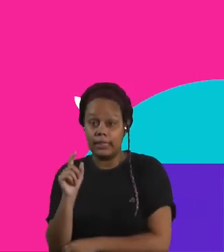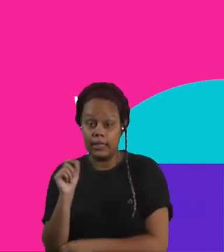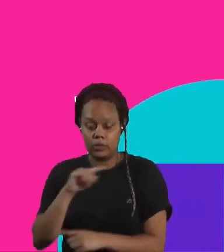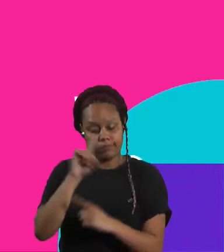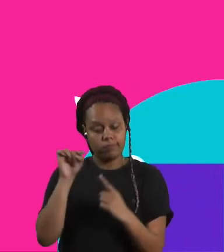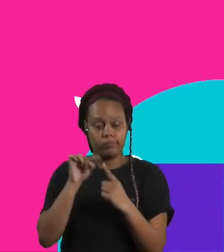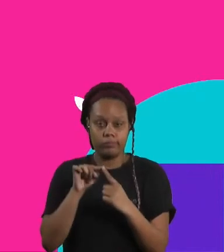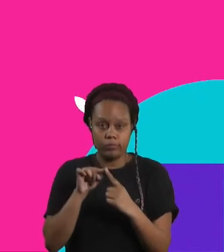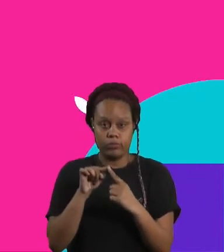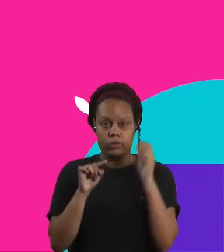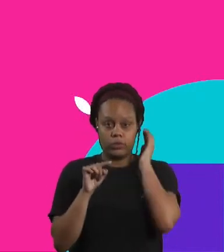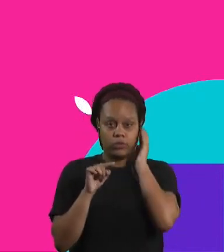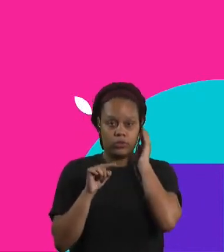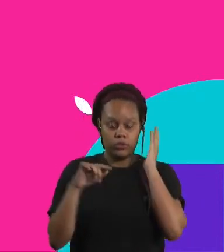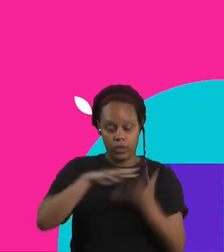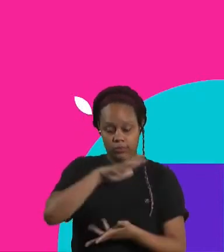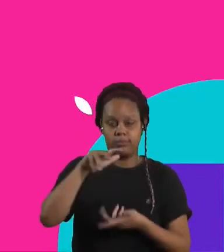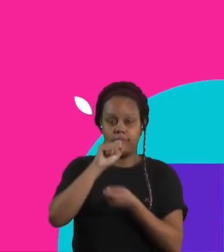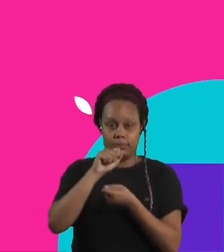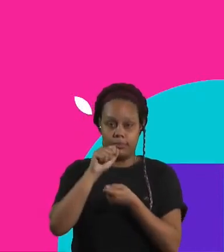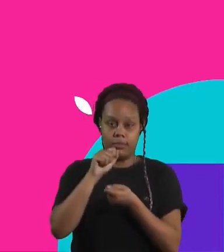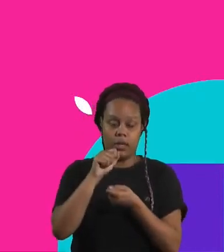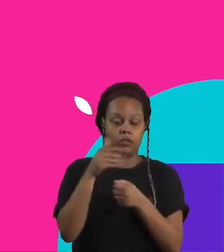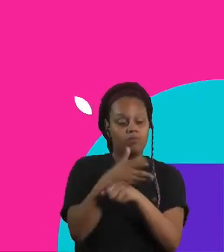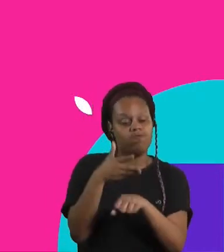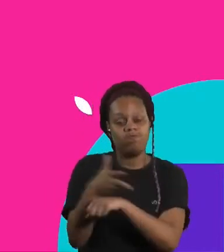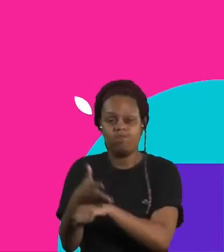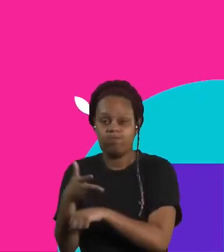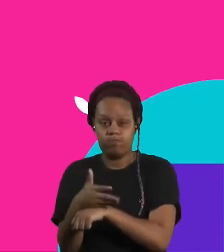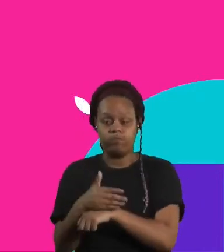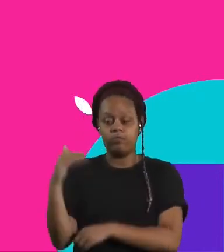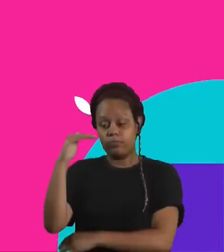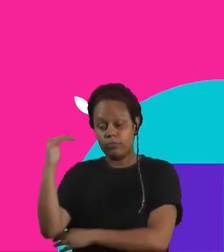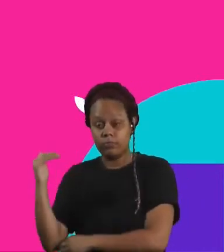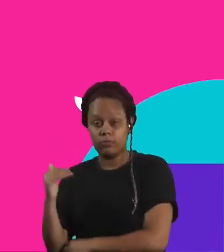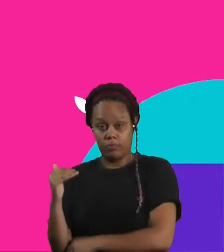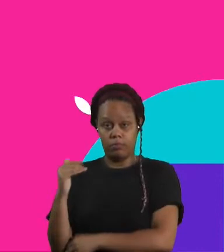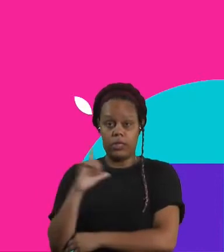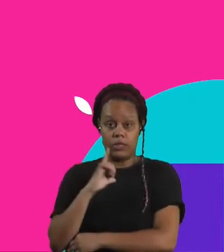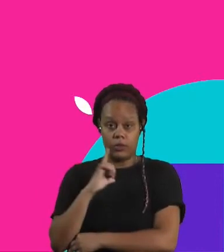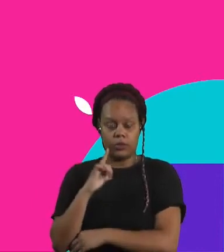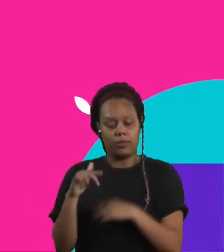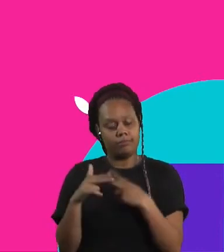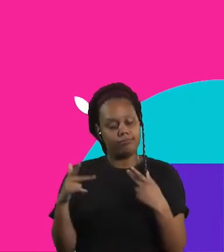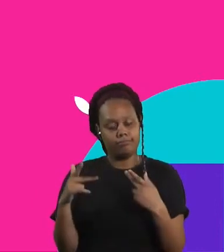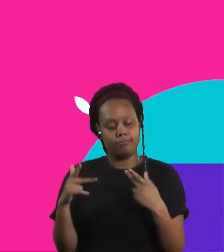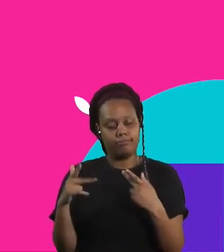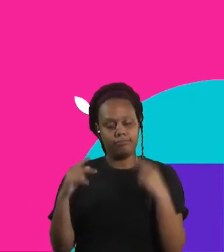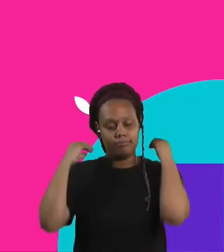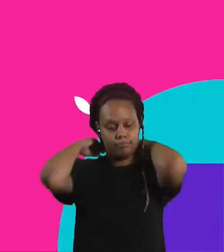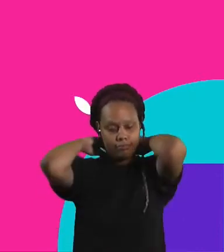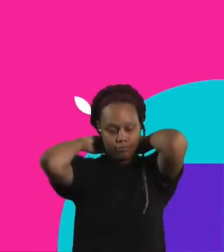desenvolvimento sustentável, enfim, que eu atuo, que os projetos atuam. Embaixo eu tenho uma coisa que nos dá muita assim,